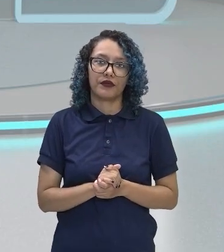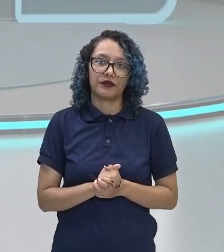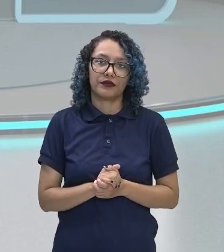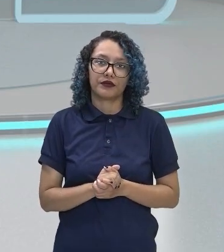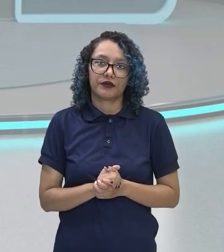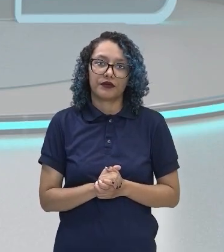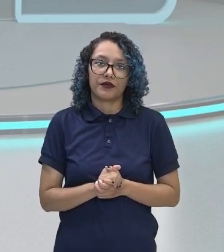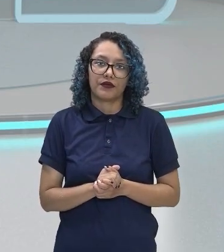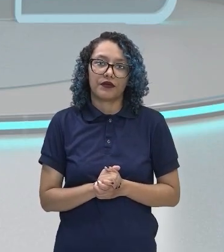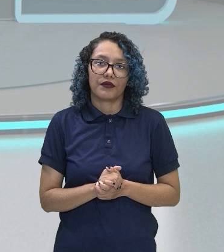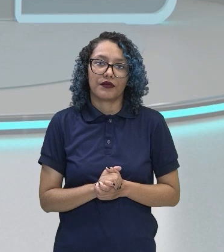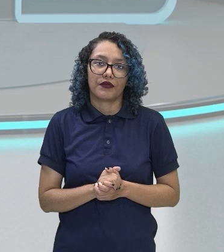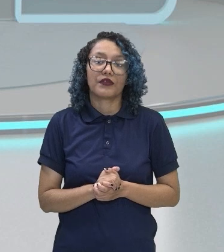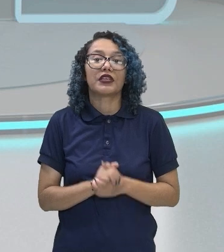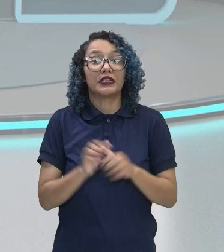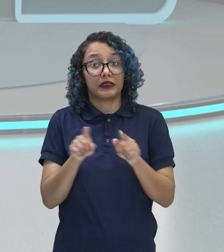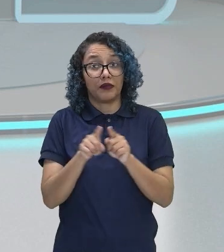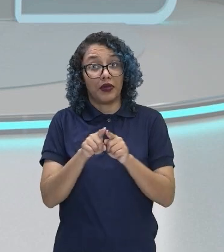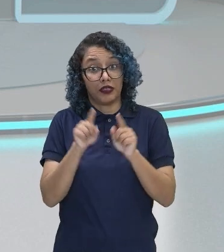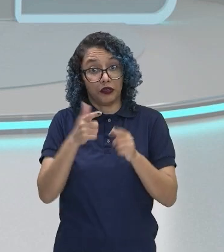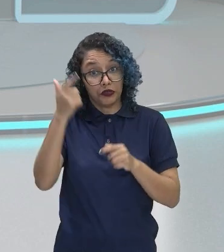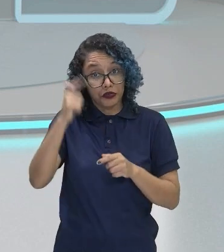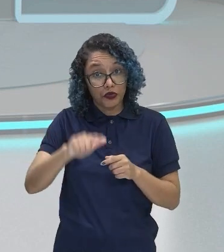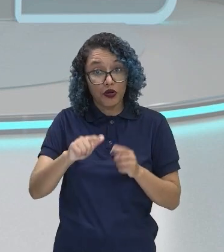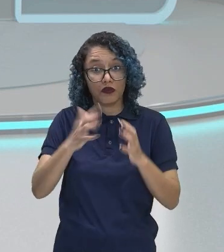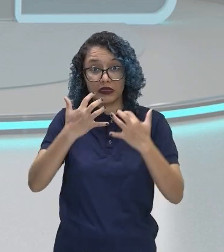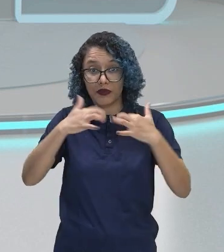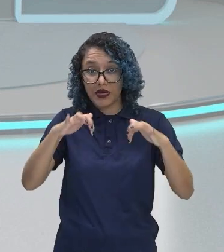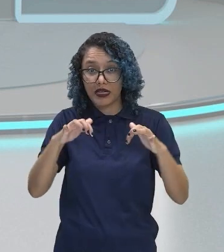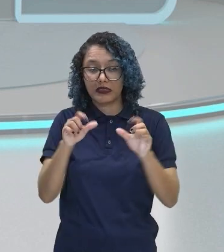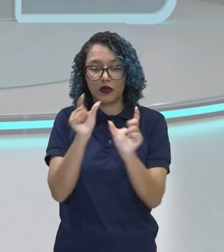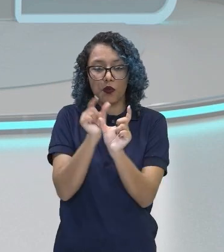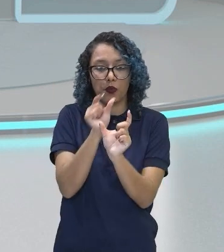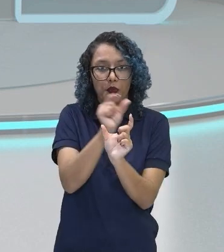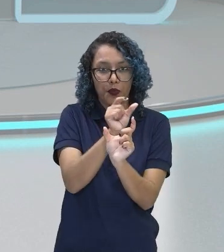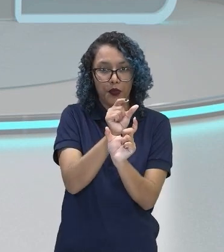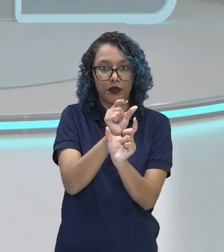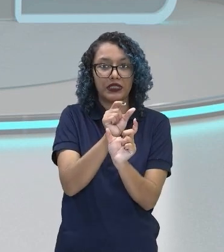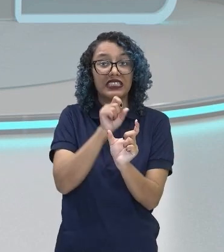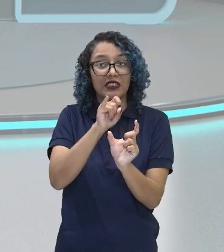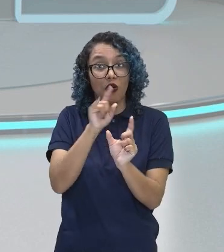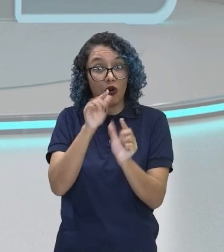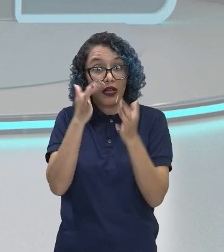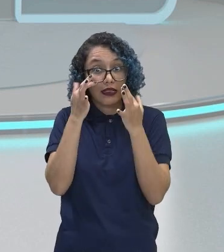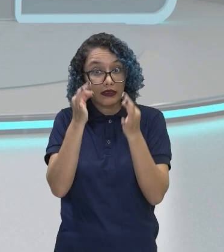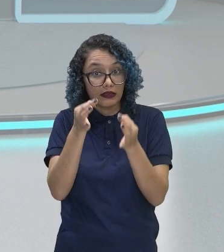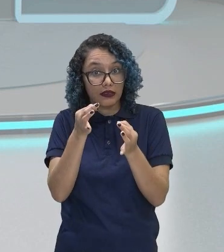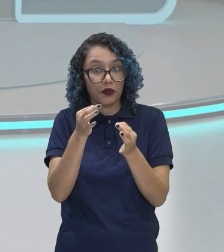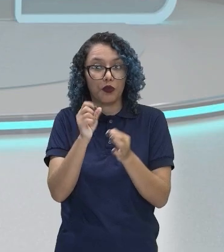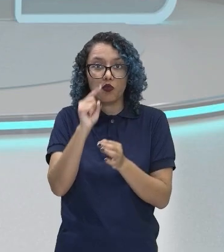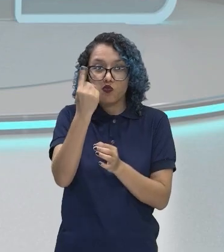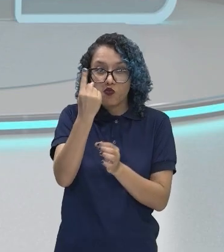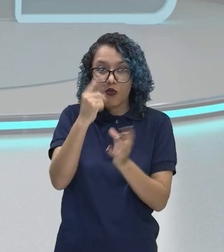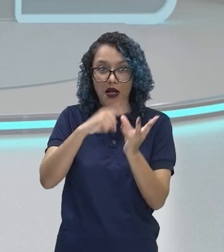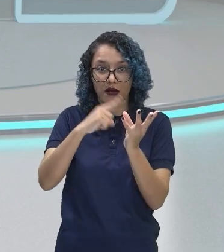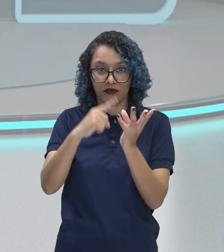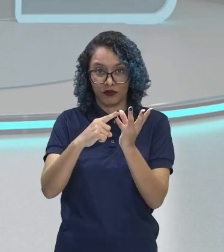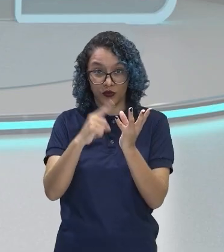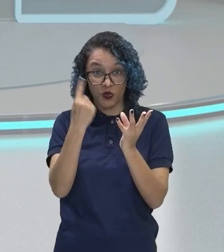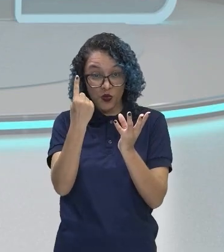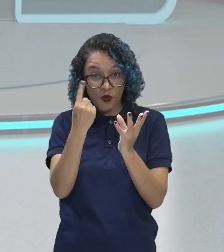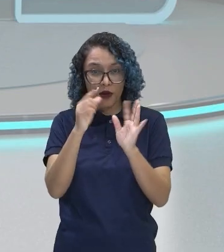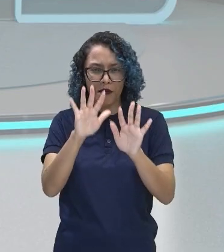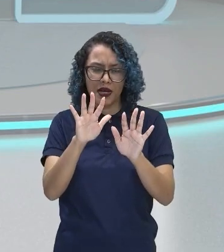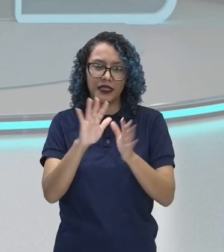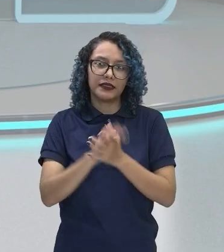já sabemos da separação de sílabas na língua portuguesa. Se a gente prestar atenção, nós temos uma vogal apenas, mas isso é